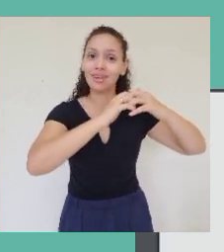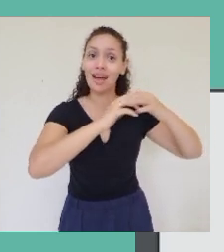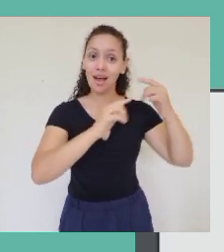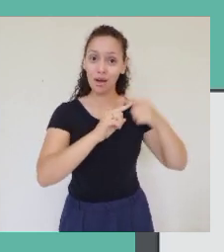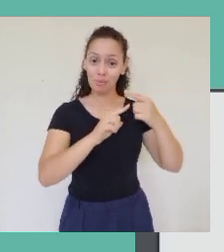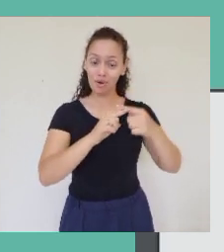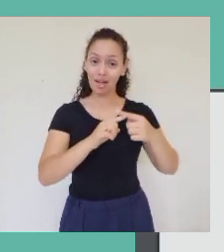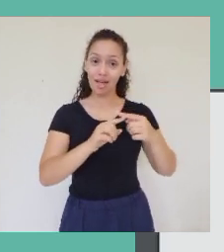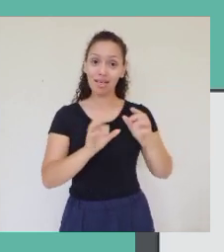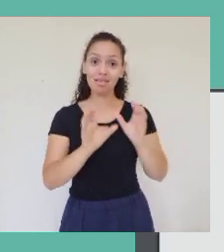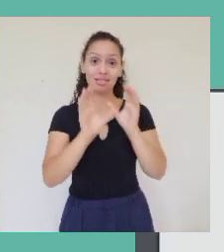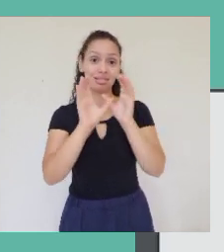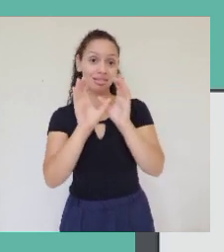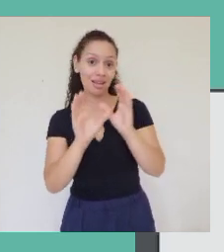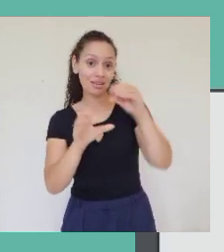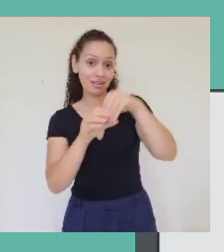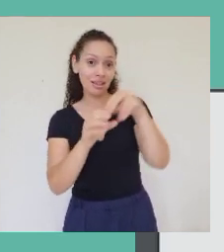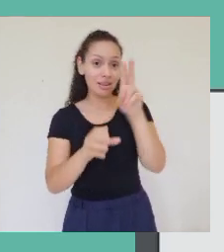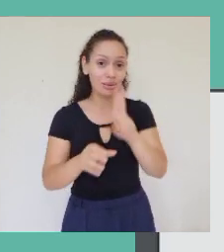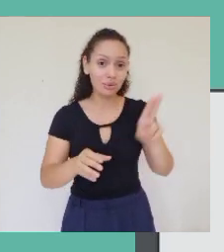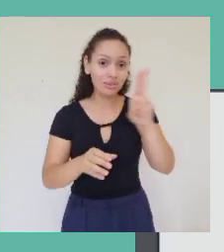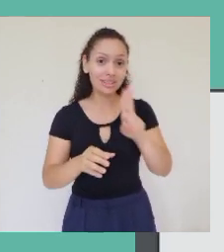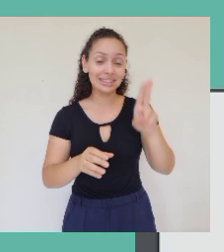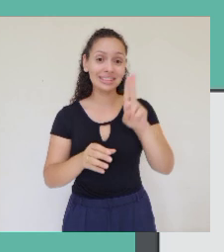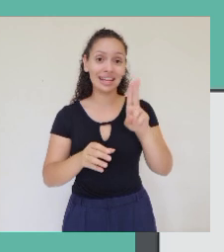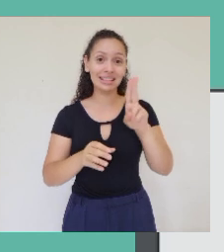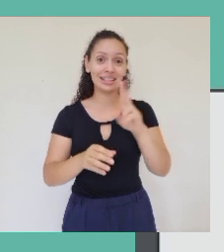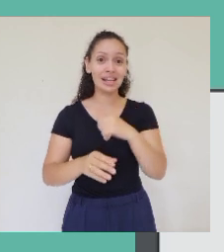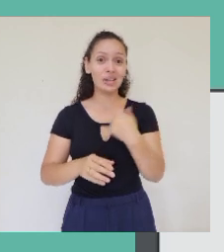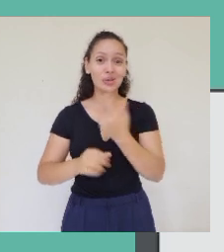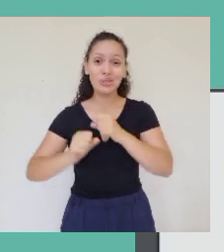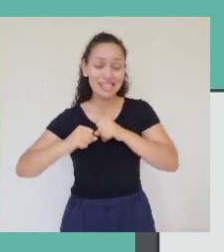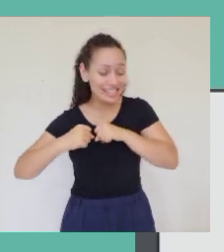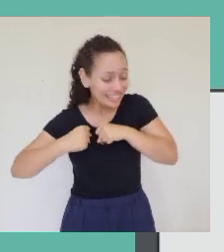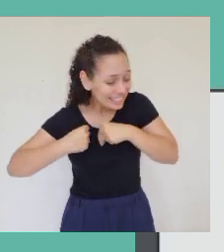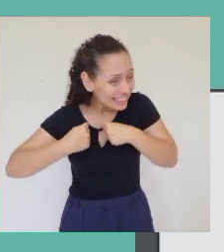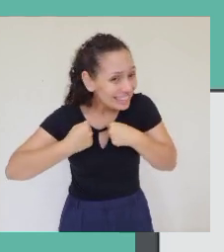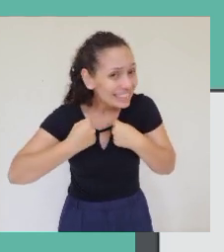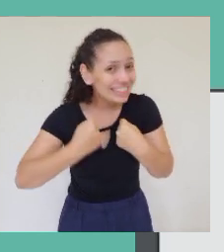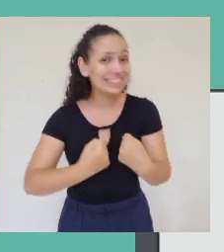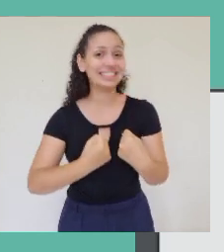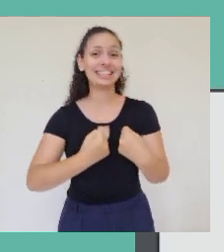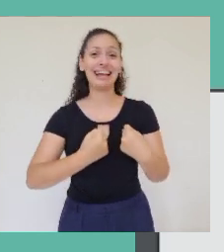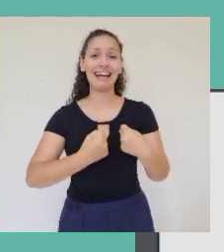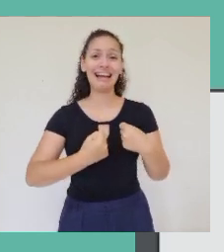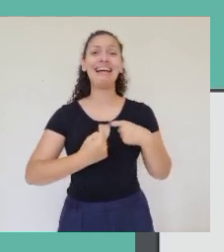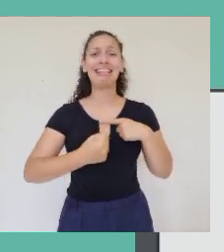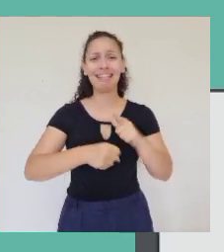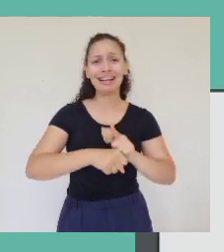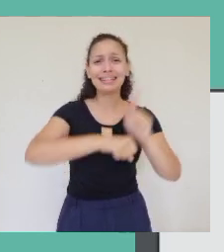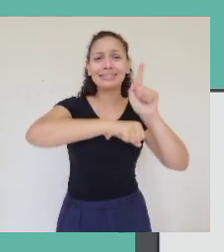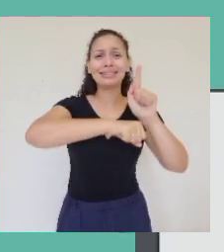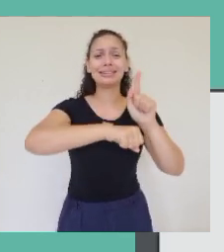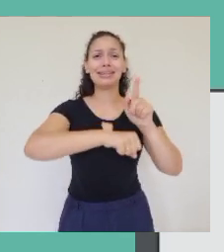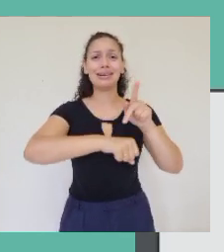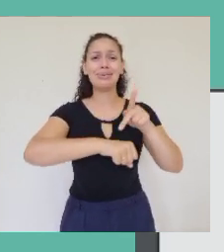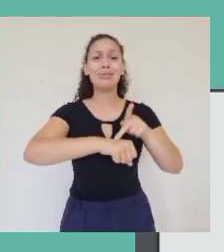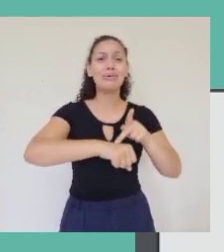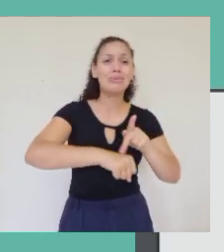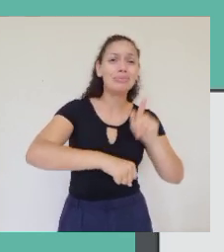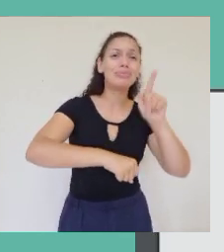na universidade, exige uma dedicação tão grande que muitas das vezes não paramos para pensar o quão estamos dedicando,